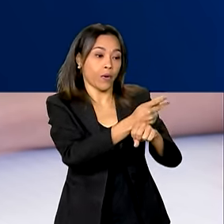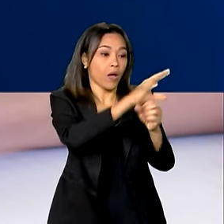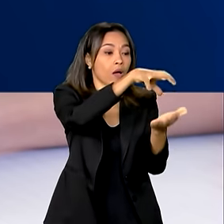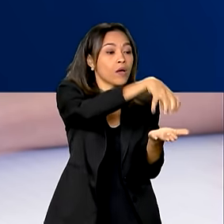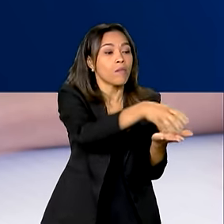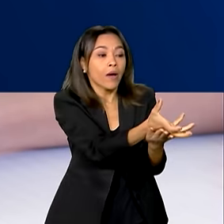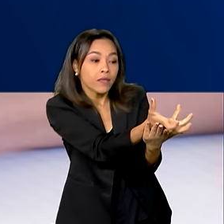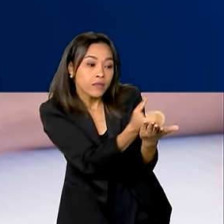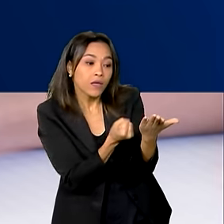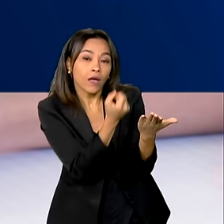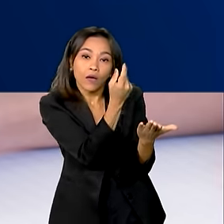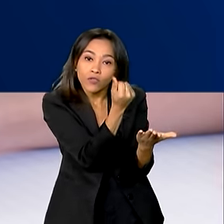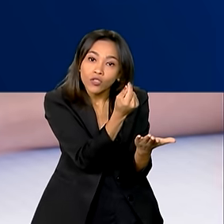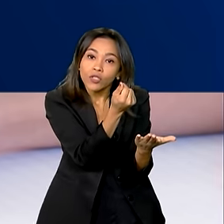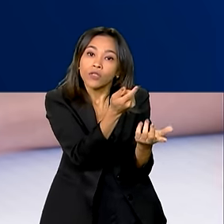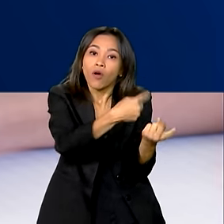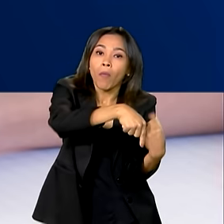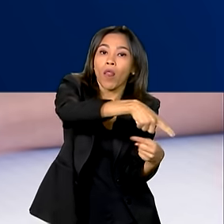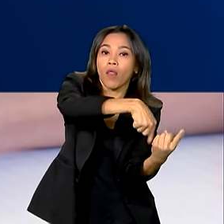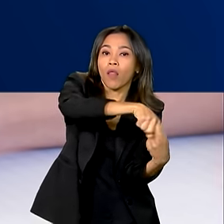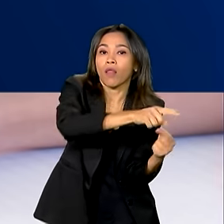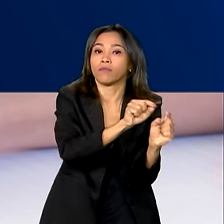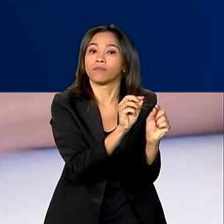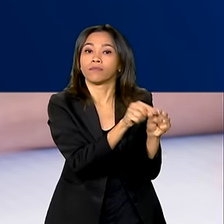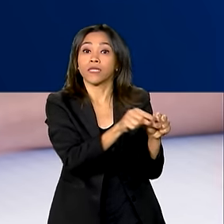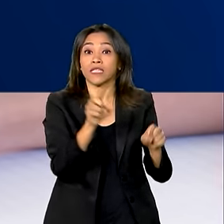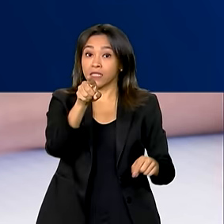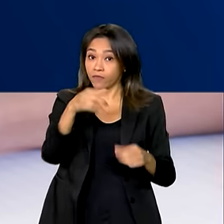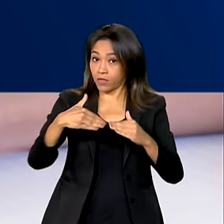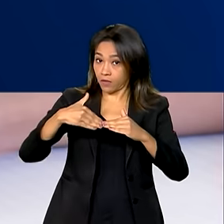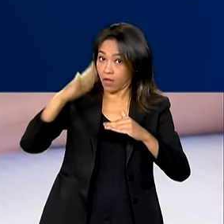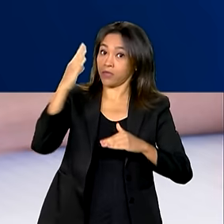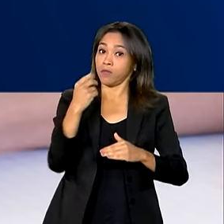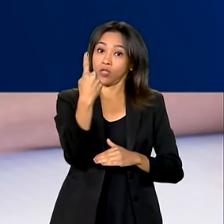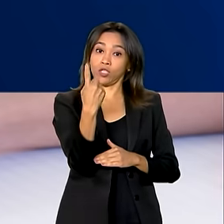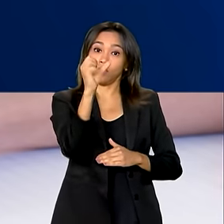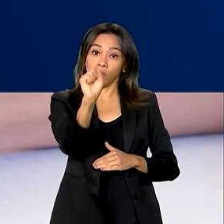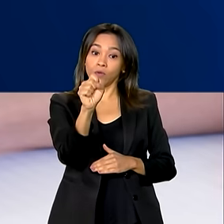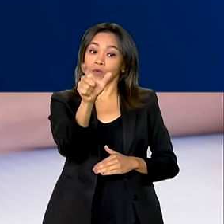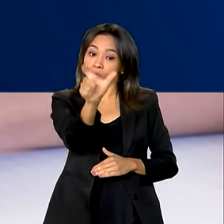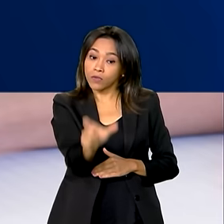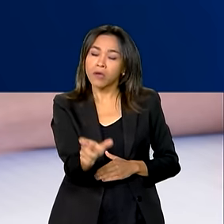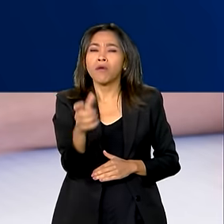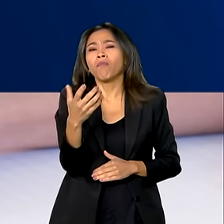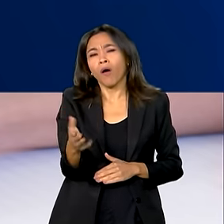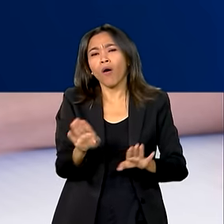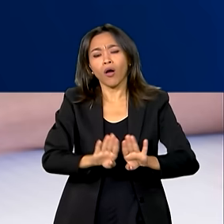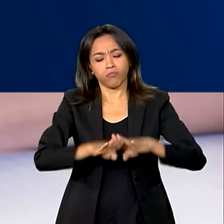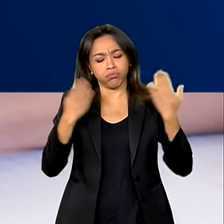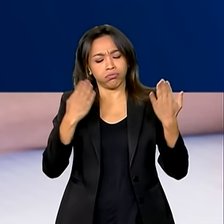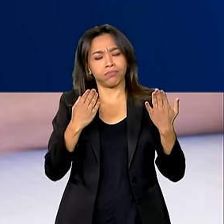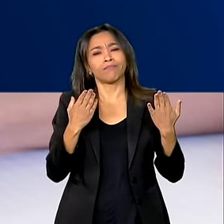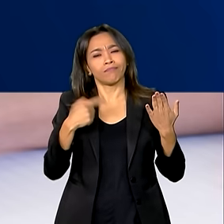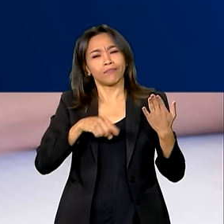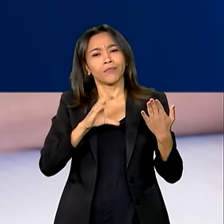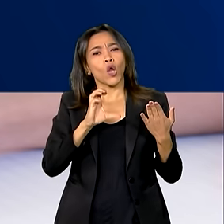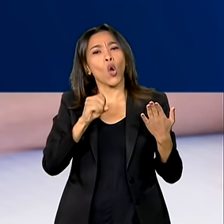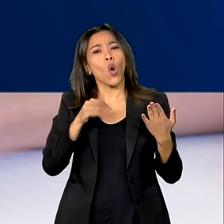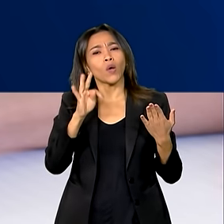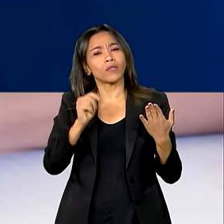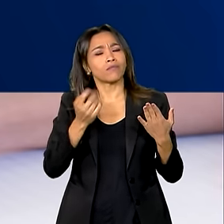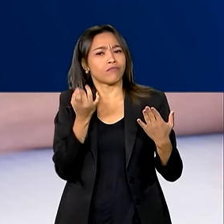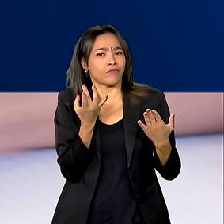os saques e movimentações. E se você for maior de 18 anos, pode desbloquear a conta sozinho, também